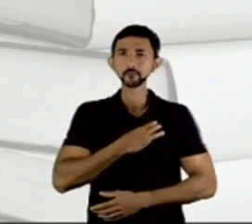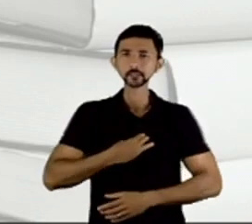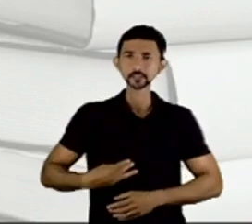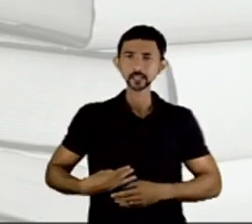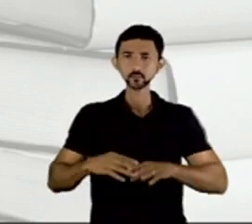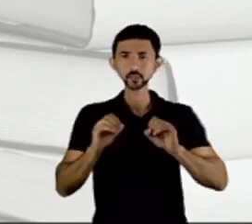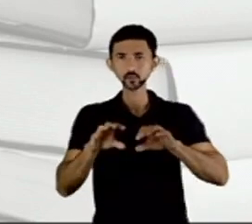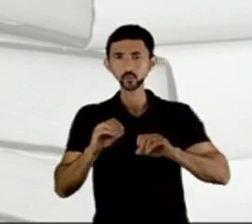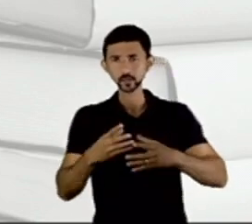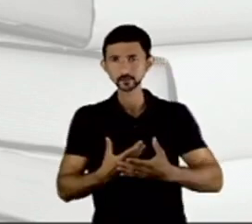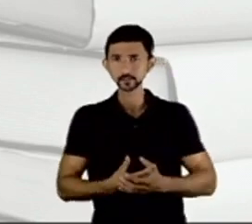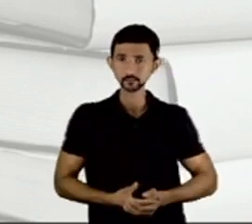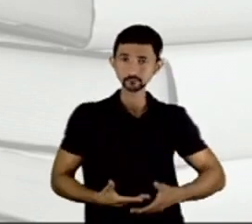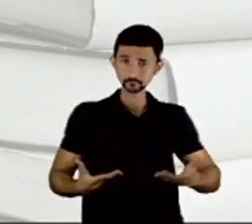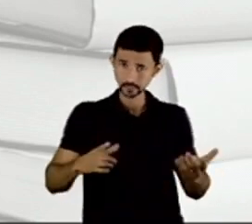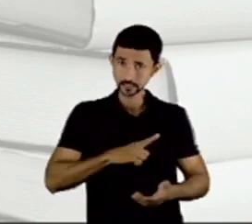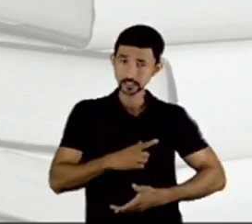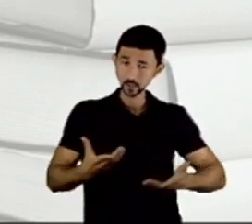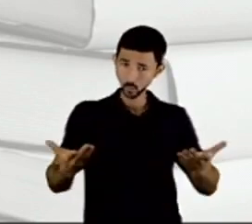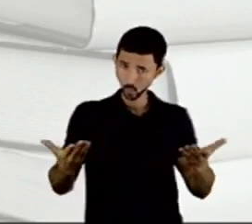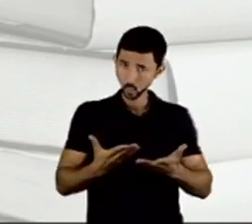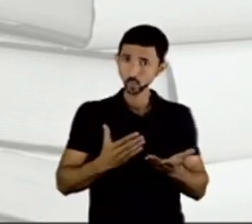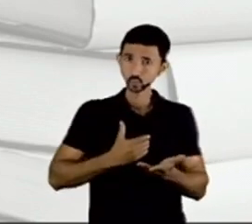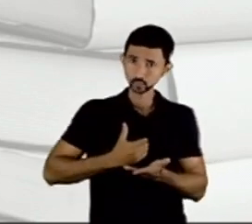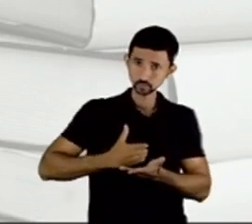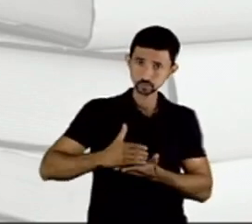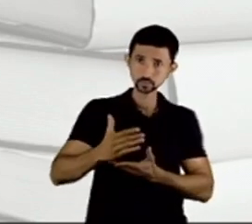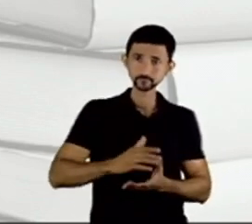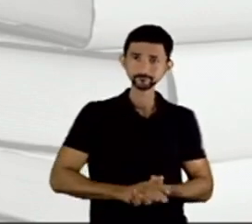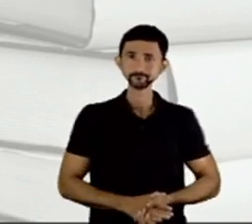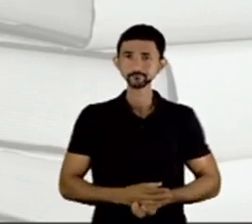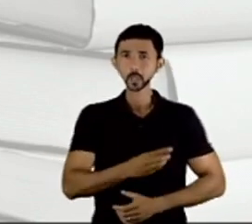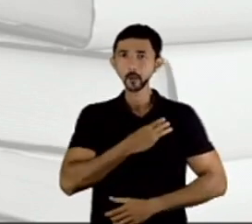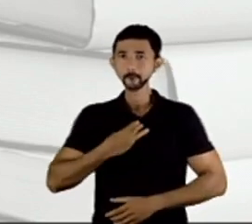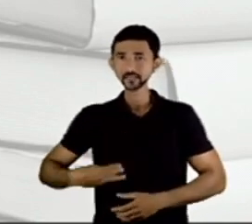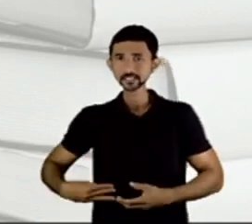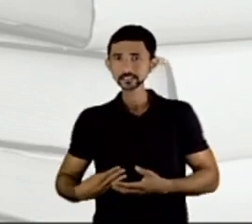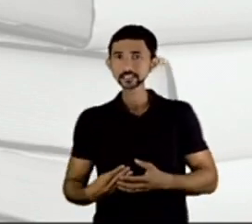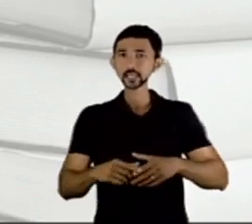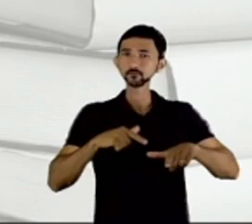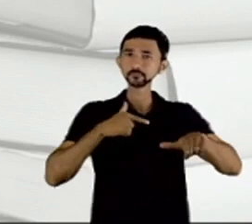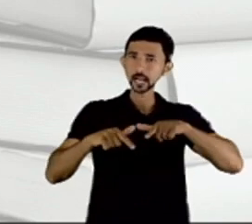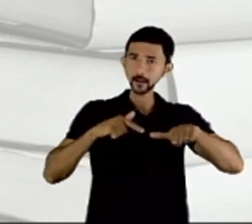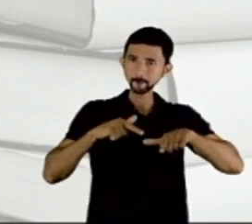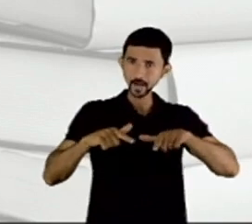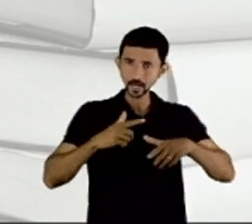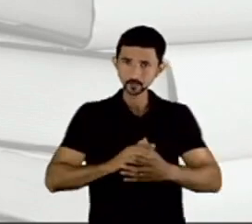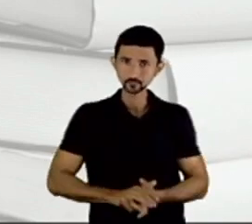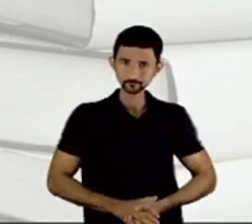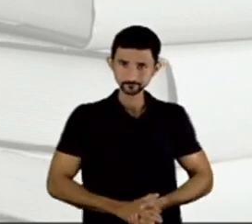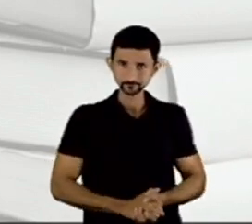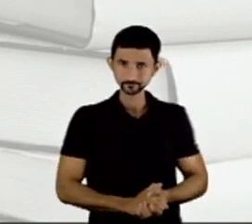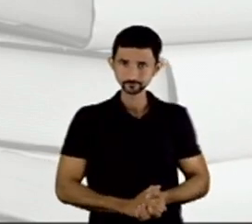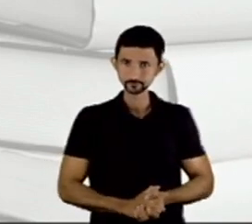Ministério da Educação, que existe até hoje, o Ministério do Trabalho, que infelizmente foi